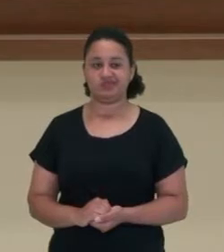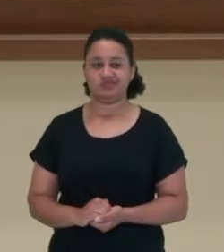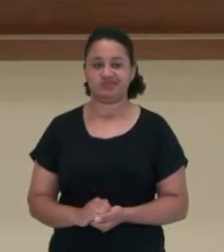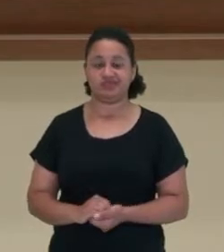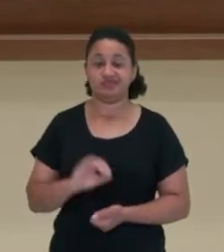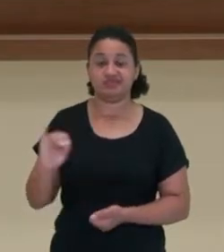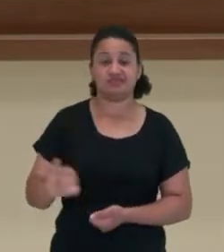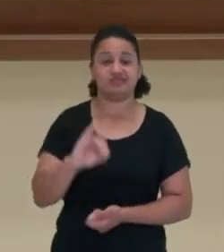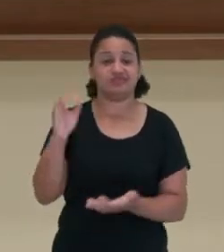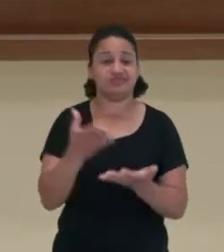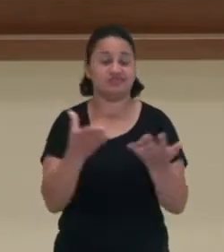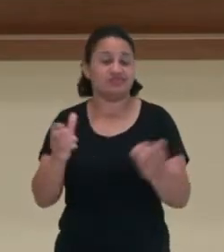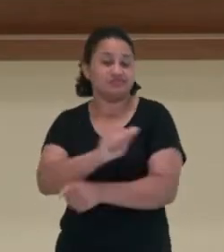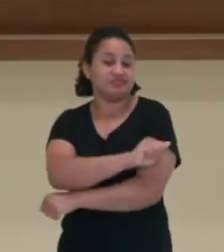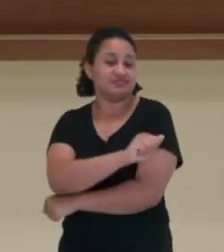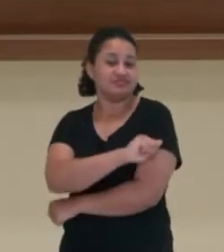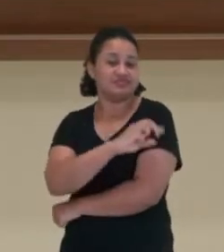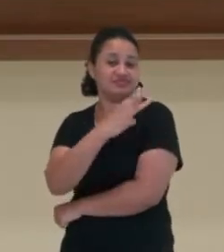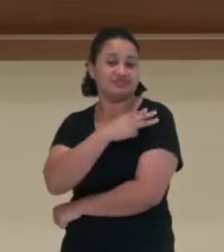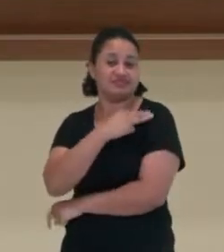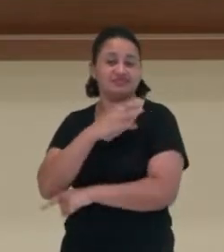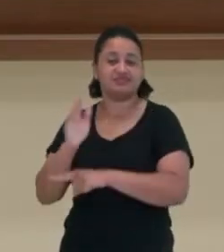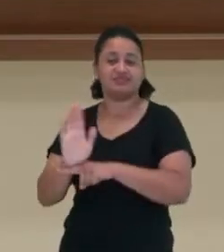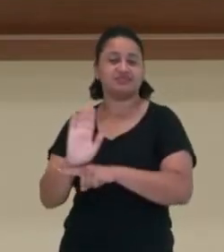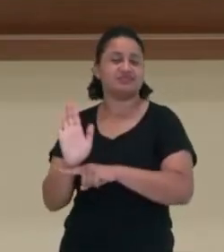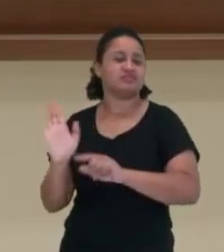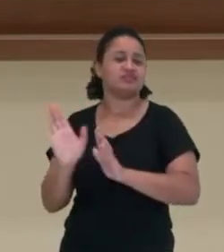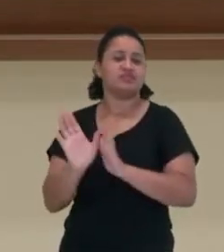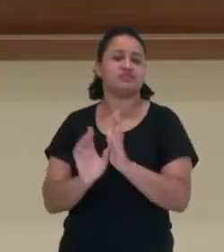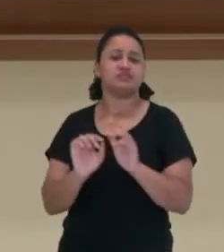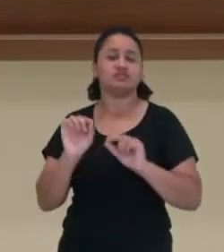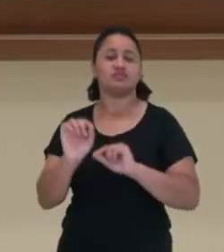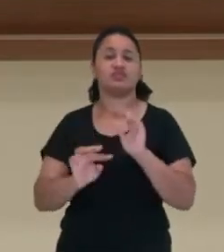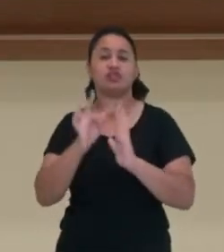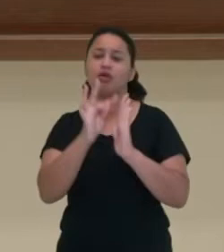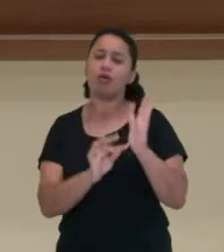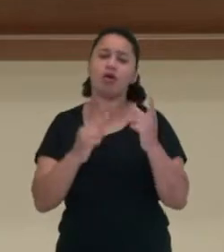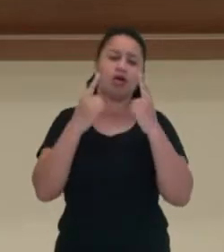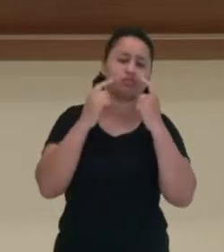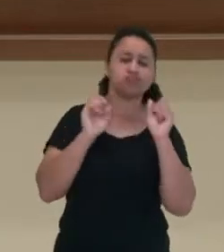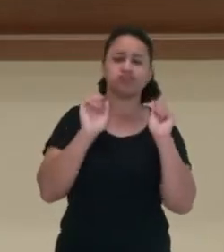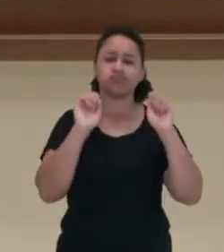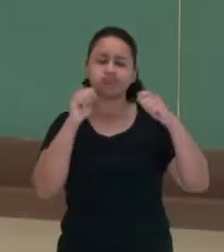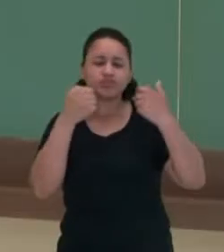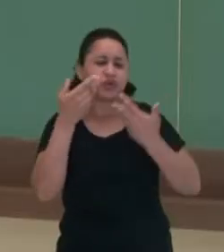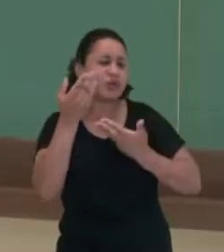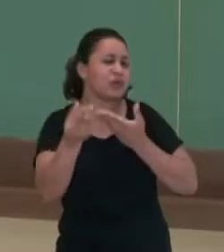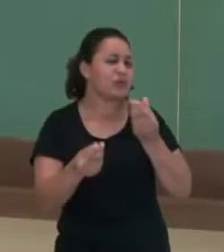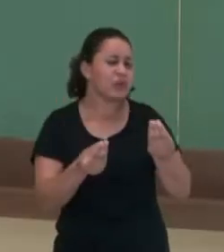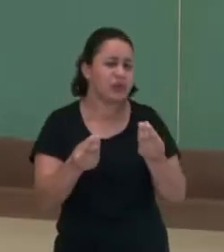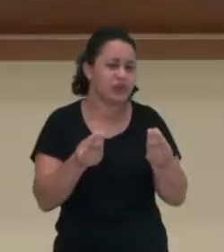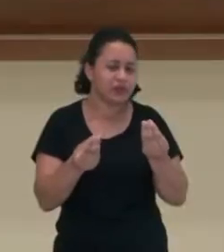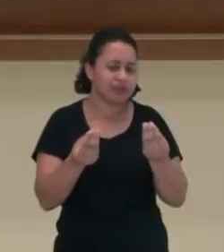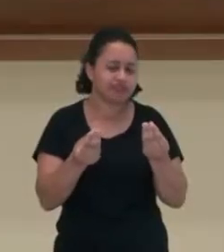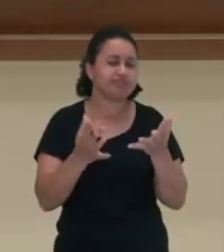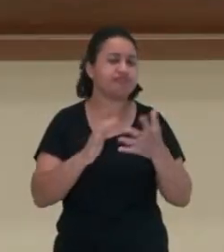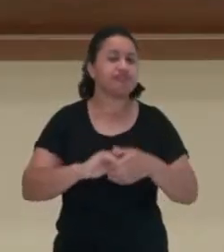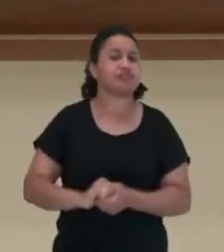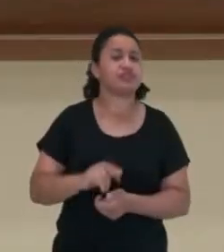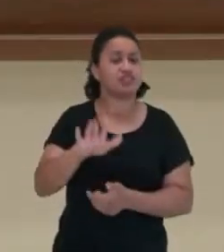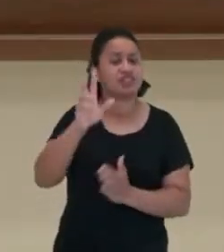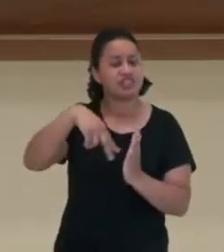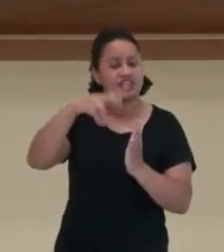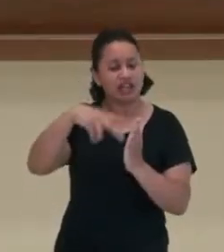Olá, estudantes da terceira série! Nesse vídeo vamos falar sobre texto dramático. Você já leu alguma comédia